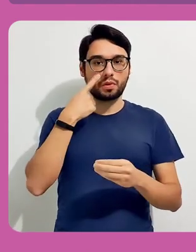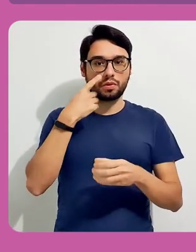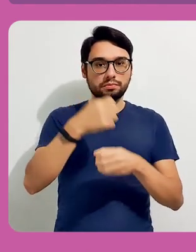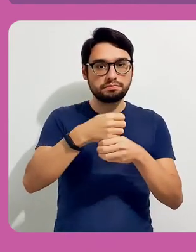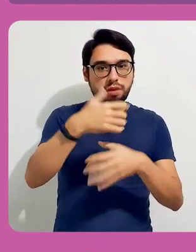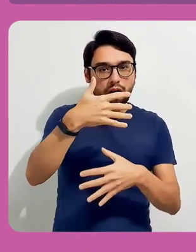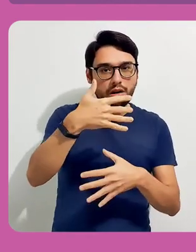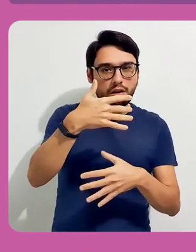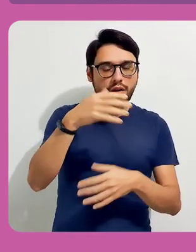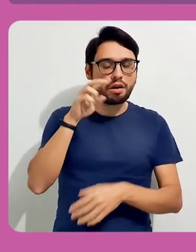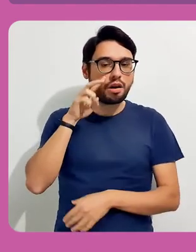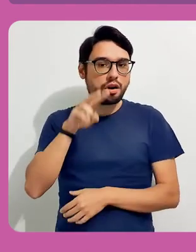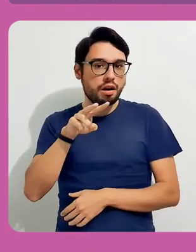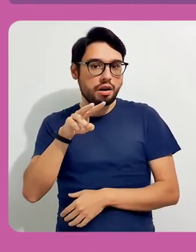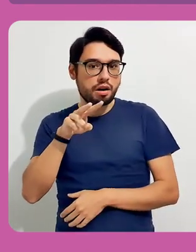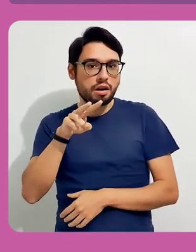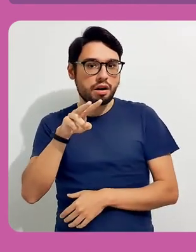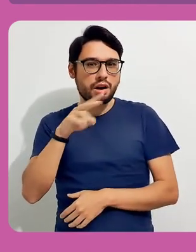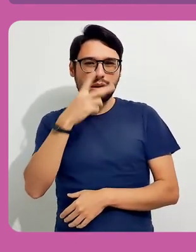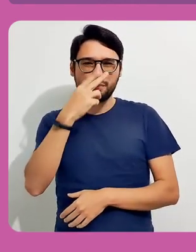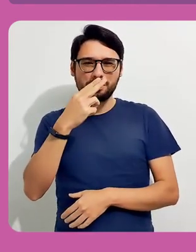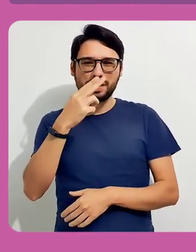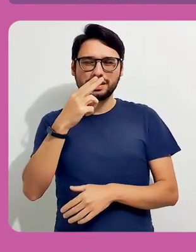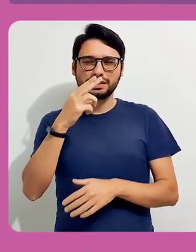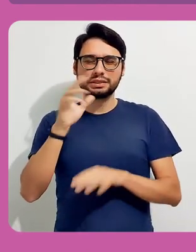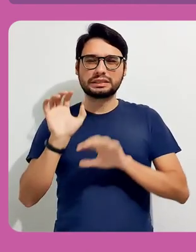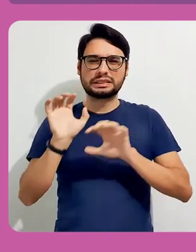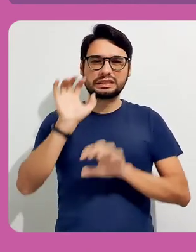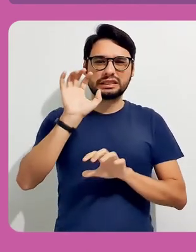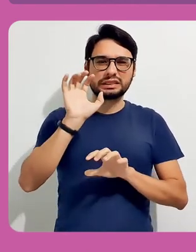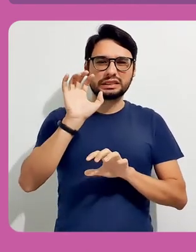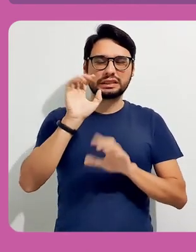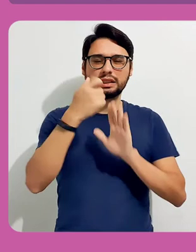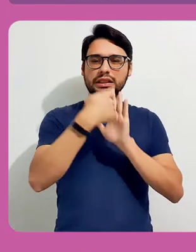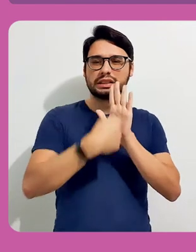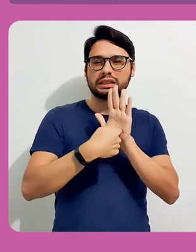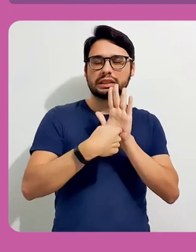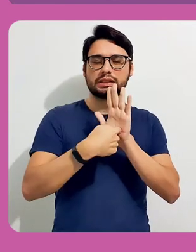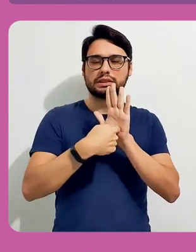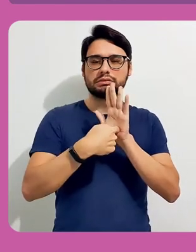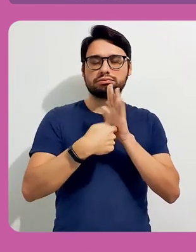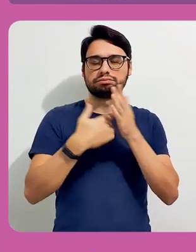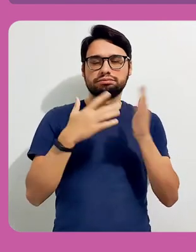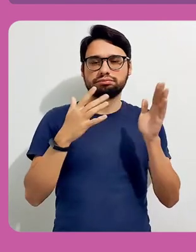jeito não tão fácil, né, como eu gostaria.